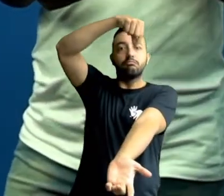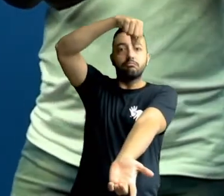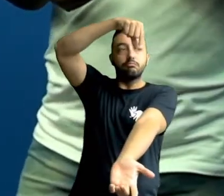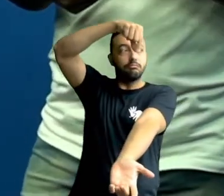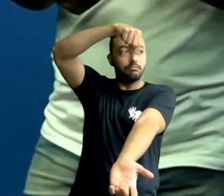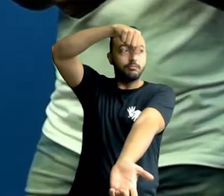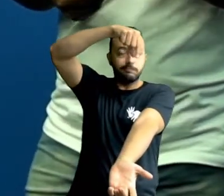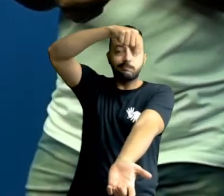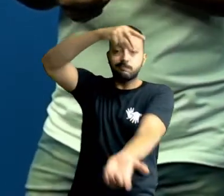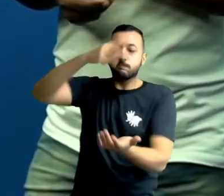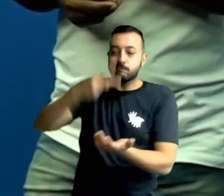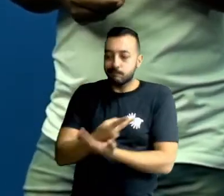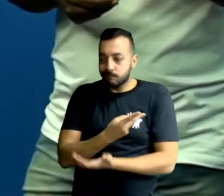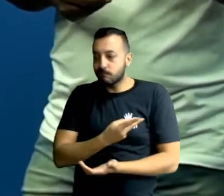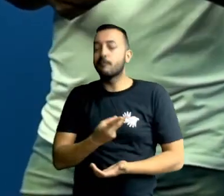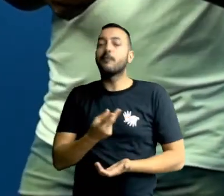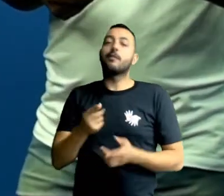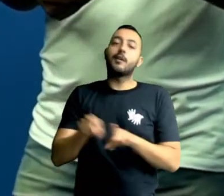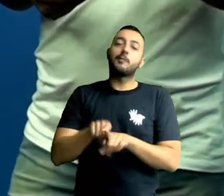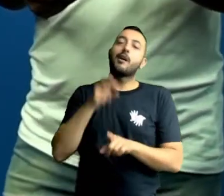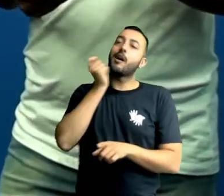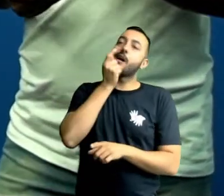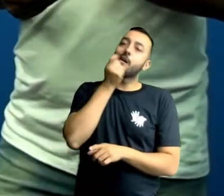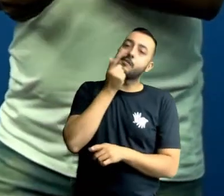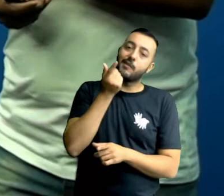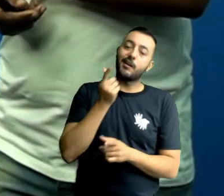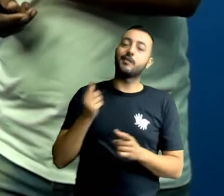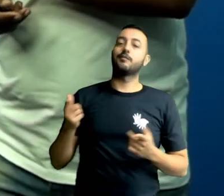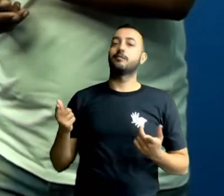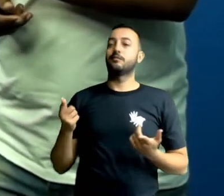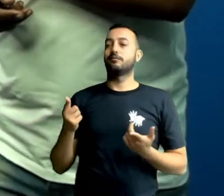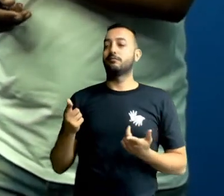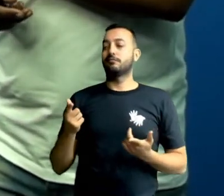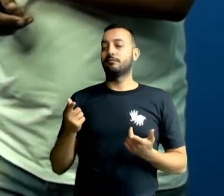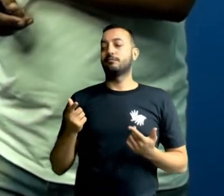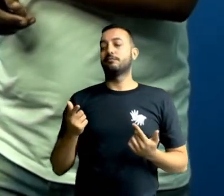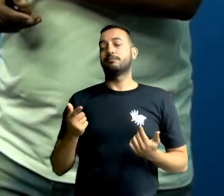tomar uns analgésicos para diminuir